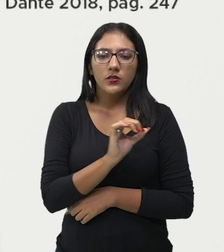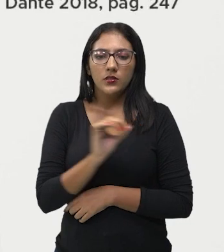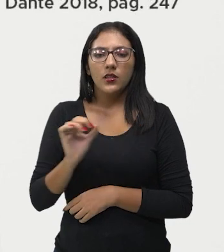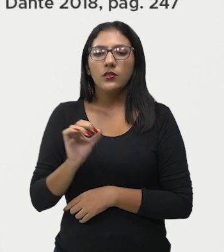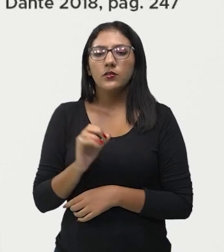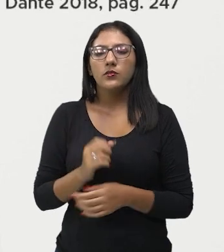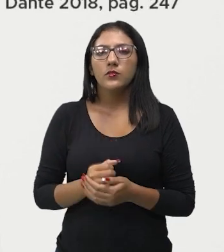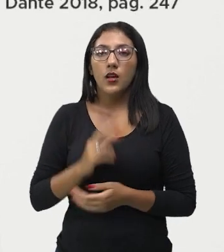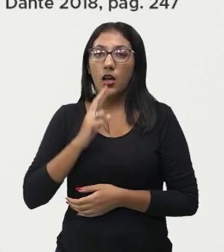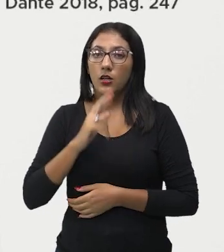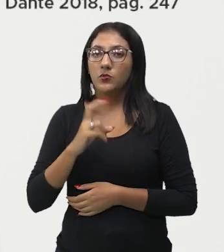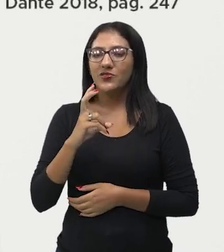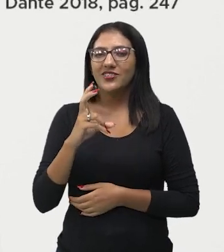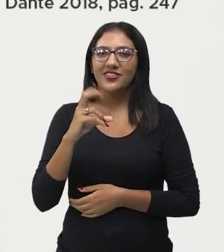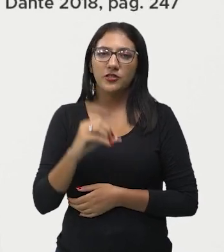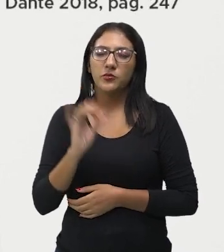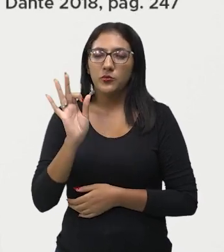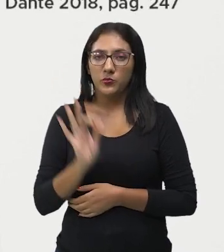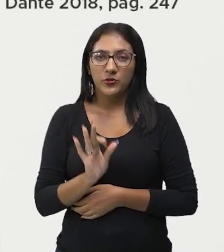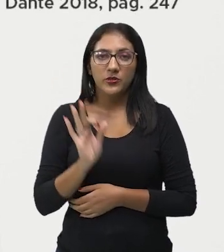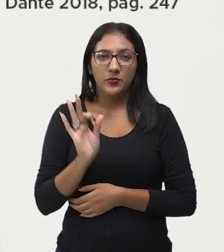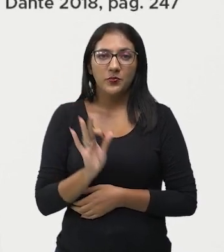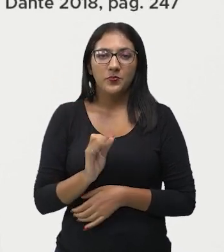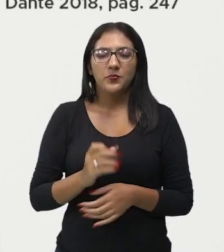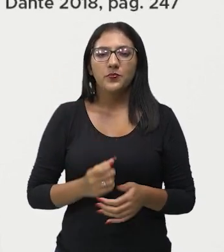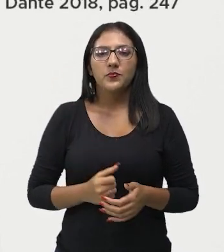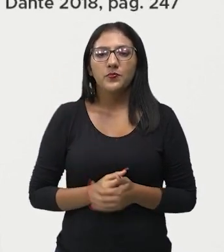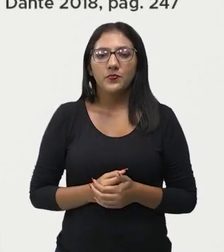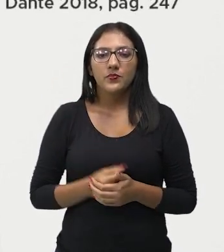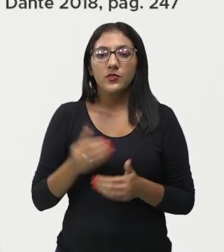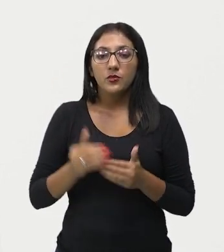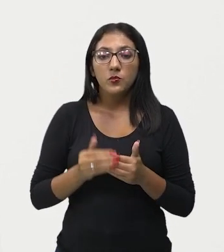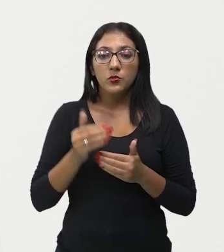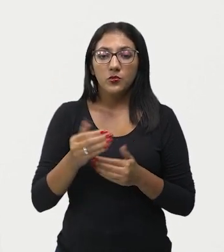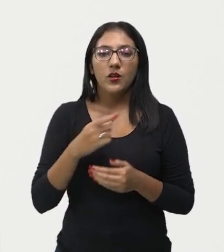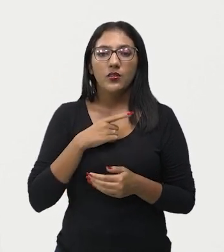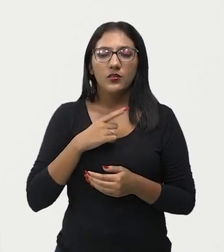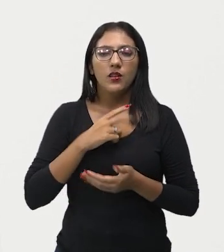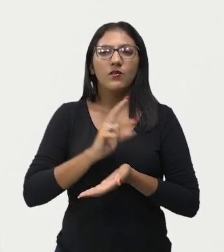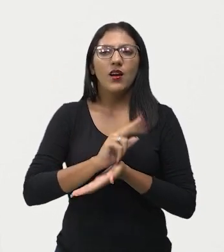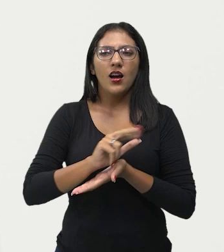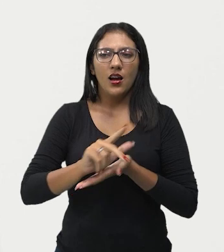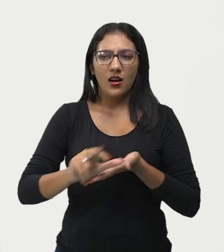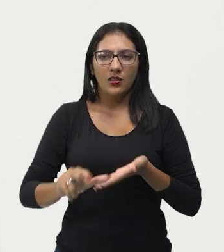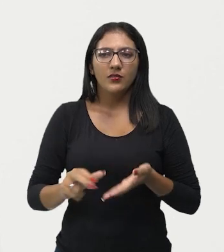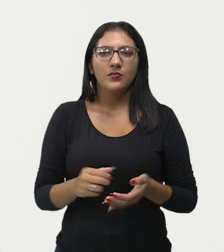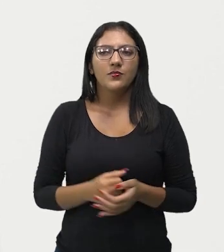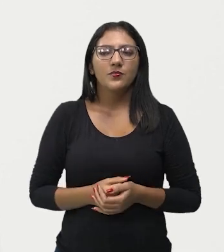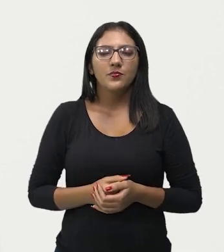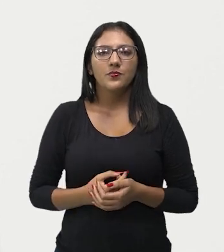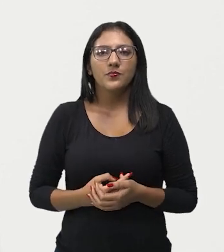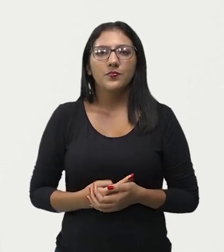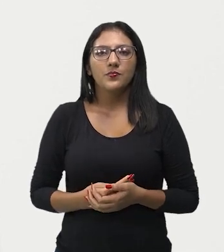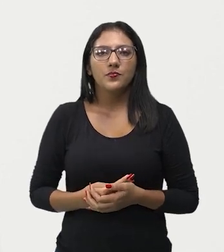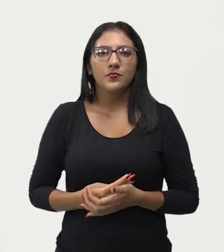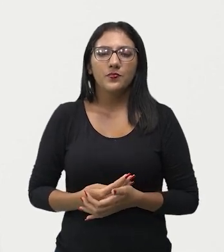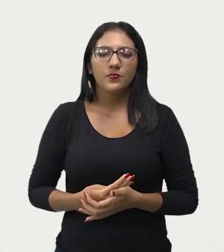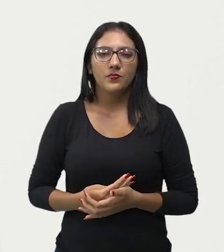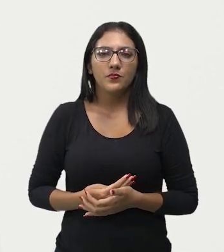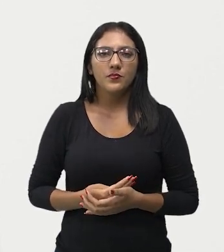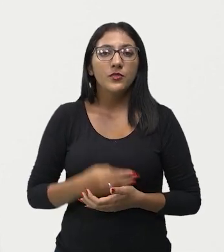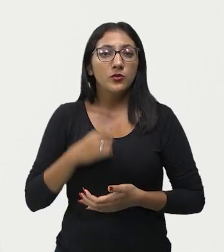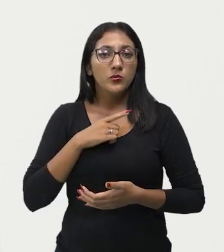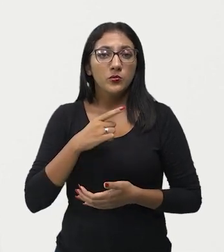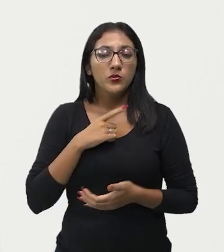ficar aqui com 50%, beleza? Vamos continuar porque tem mais coisa aqui para frente. Quando fazemos uma